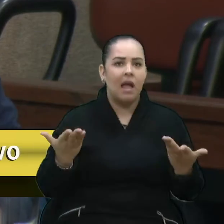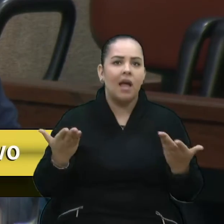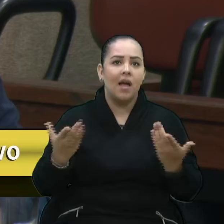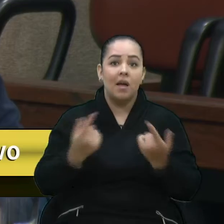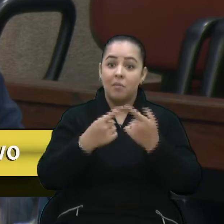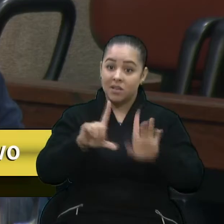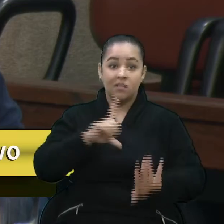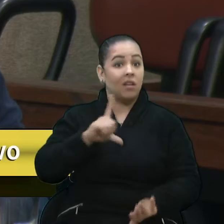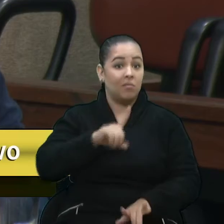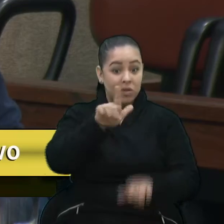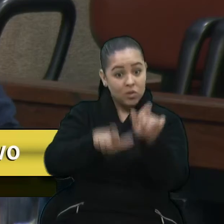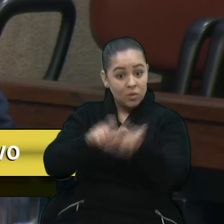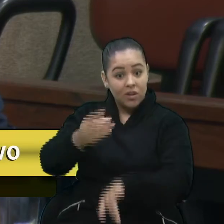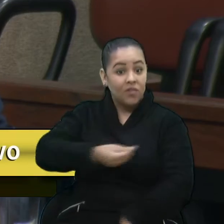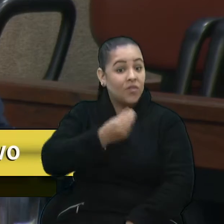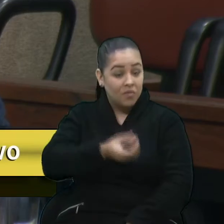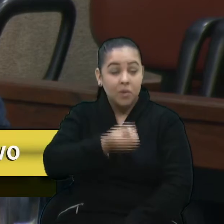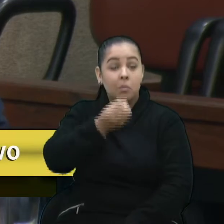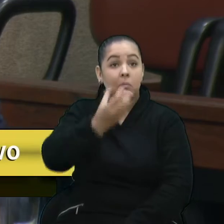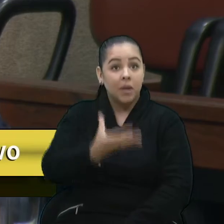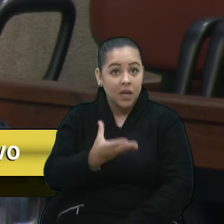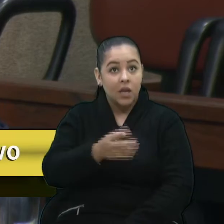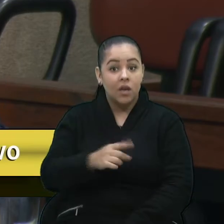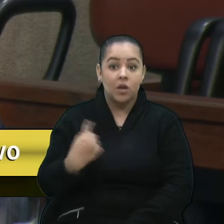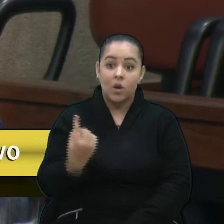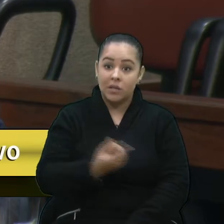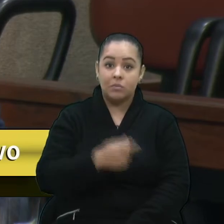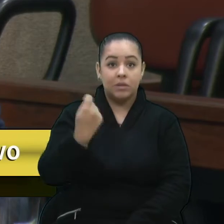vive muito bem disso. Então, a gente tem que cuidar,